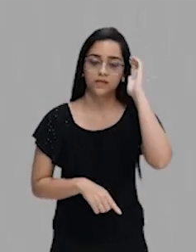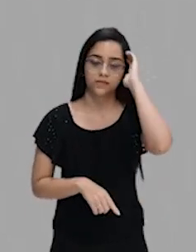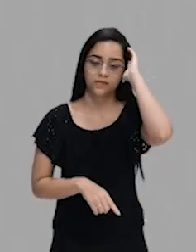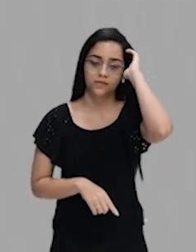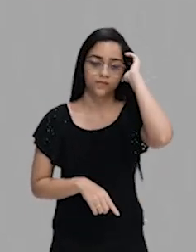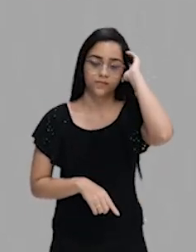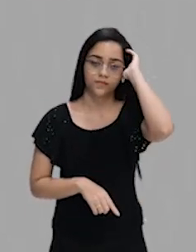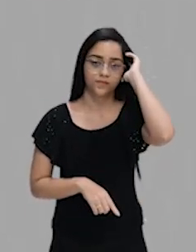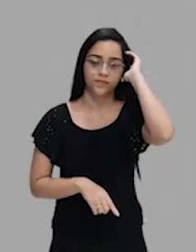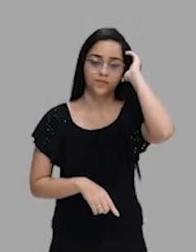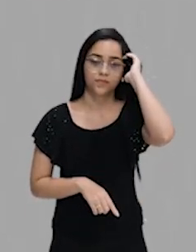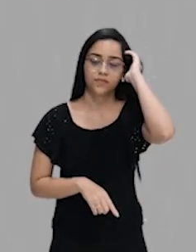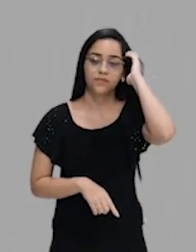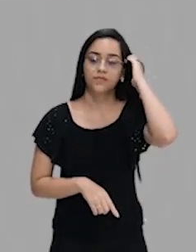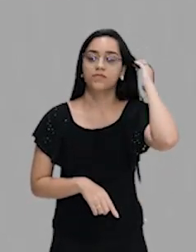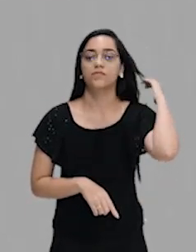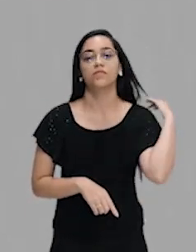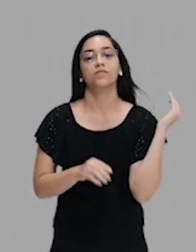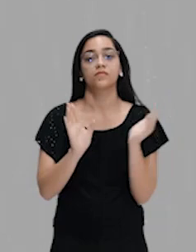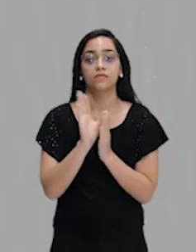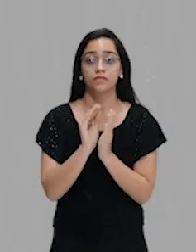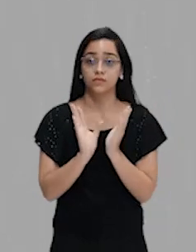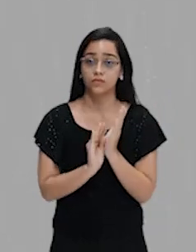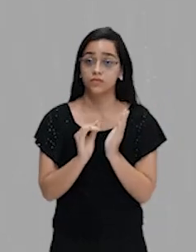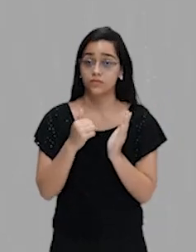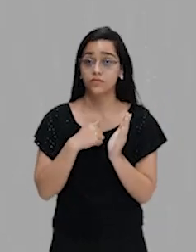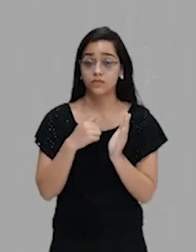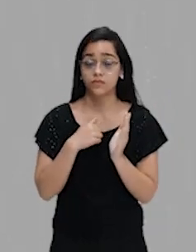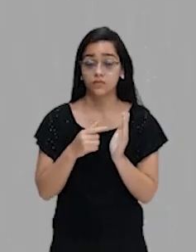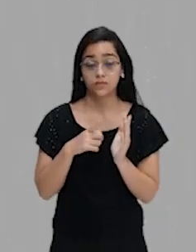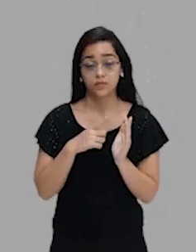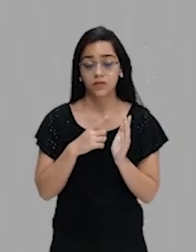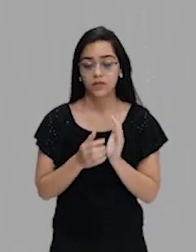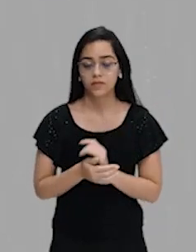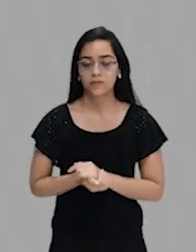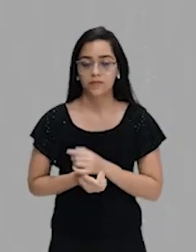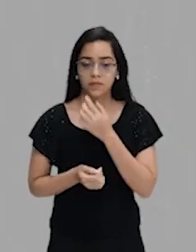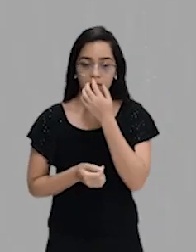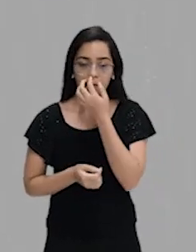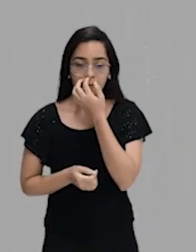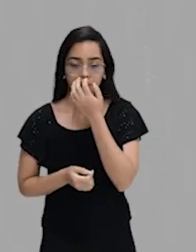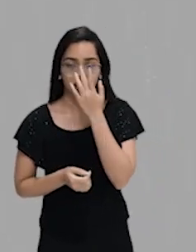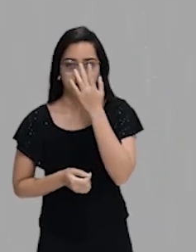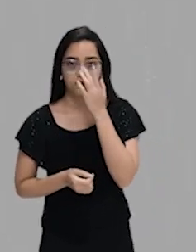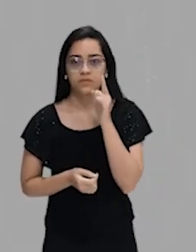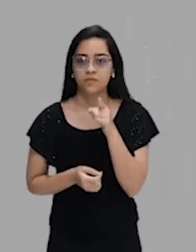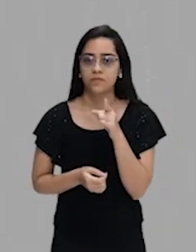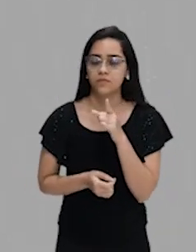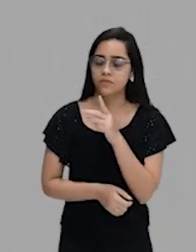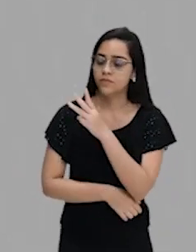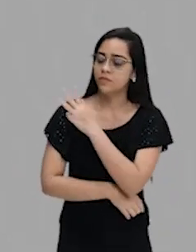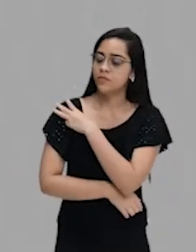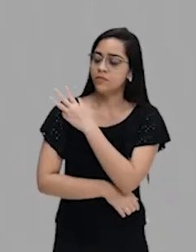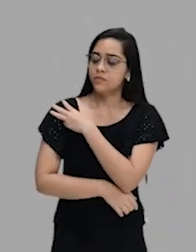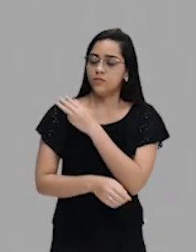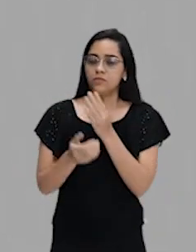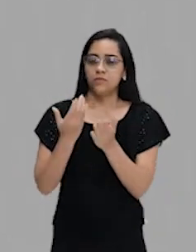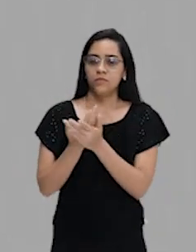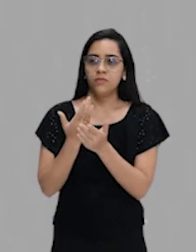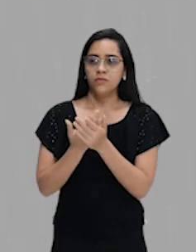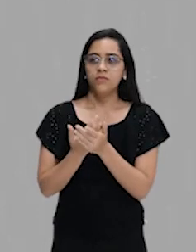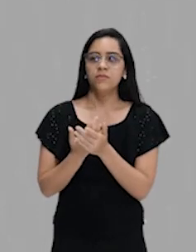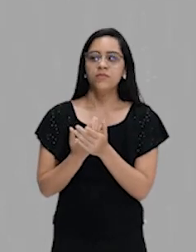estudo, certo? Sobre os conteúdos que aqui estão sendo tratados, tá ok? Então, você é aluno do terceiro ano que está assistindo a aula,